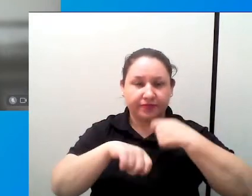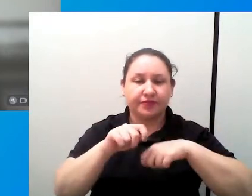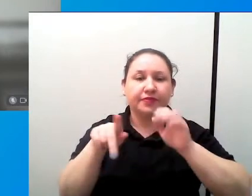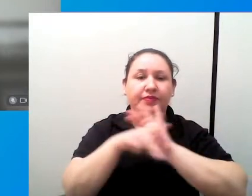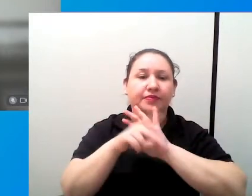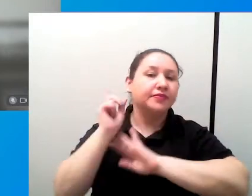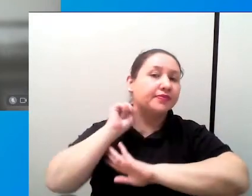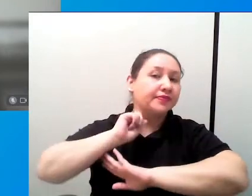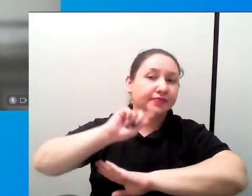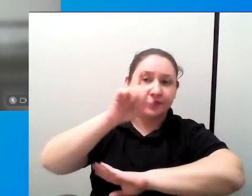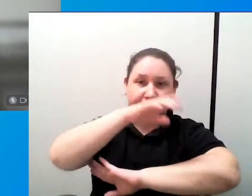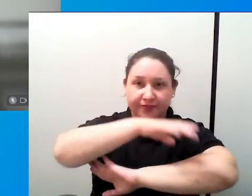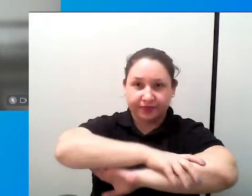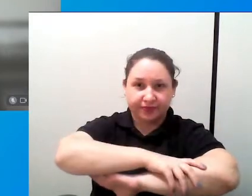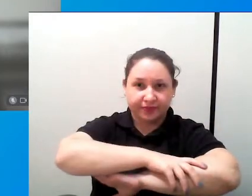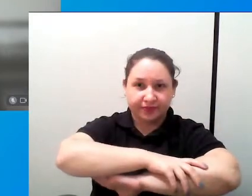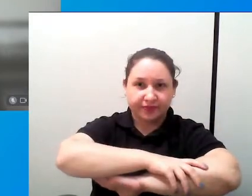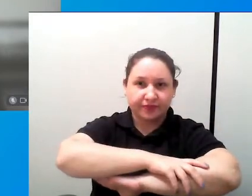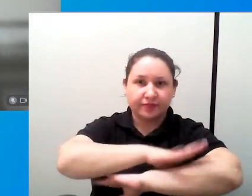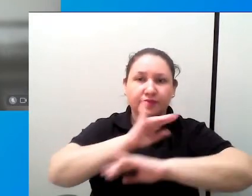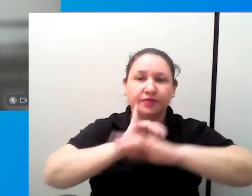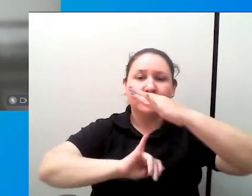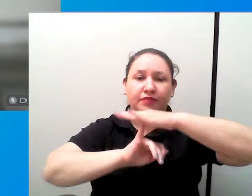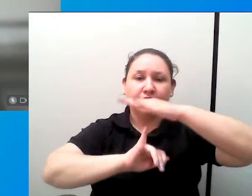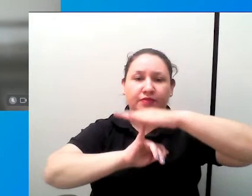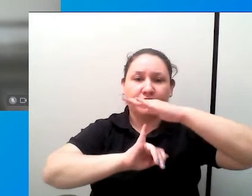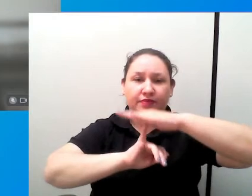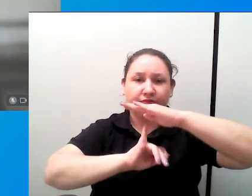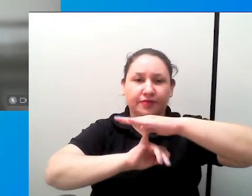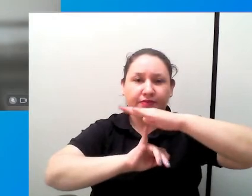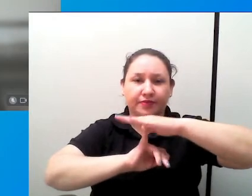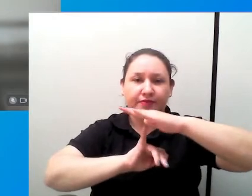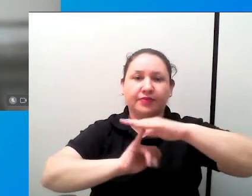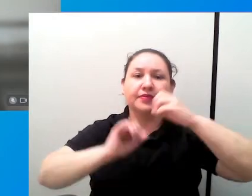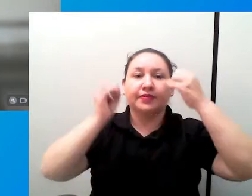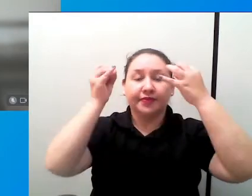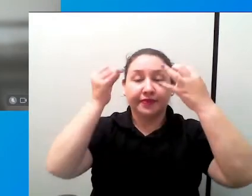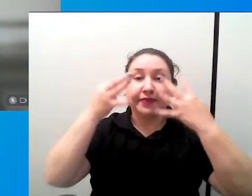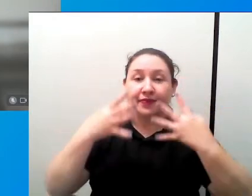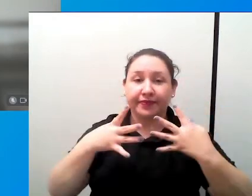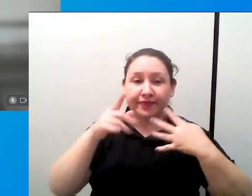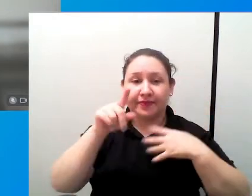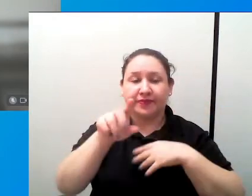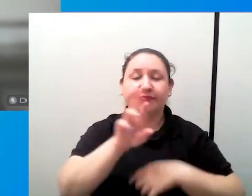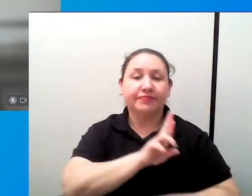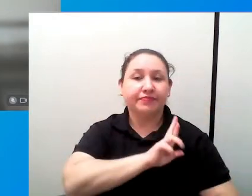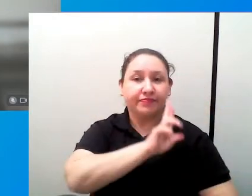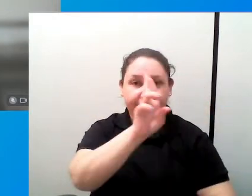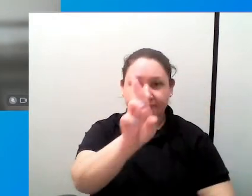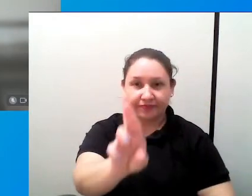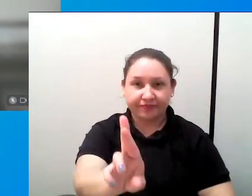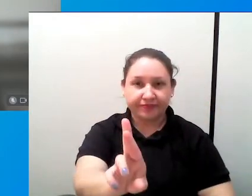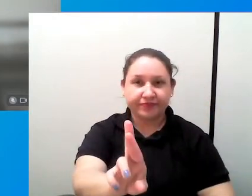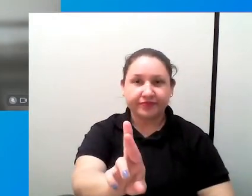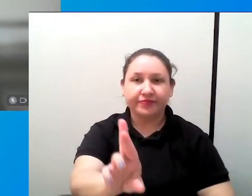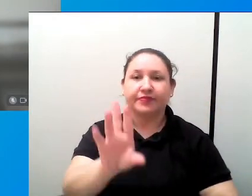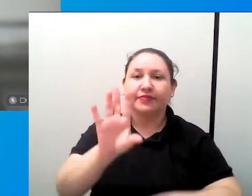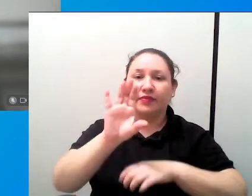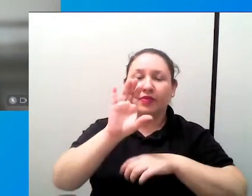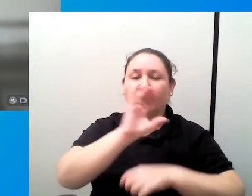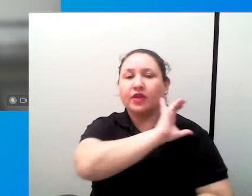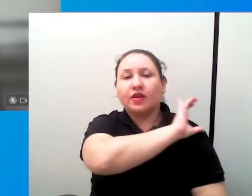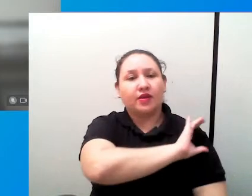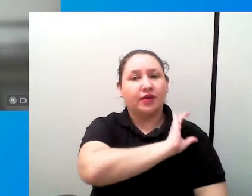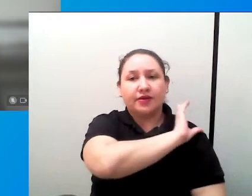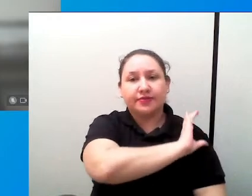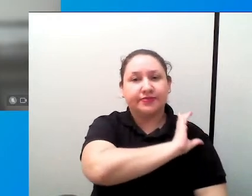do Instituto Federal do Triângulo Mineiro. Ela aqui representa a coordenadora de curso, Leia Torres de